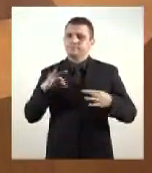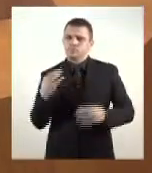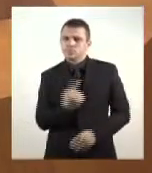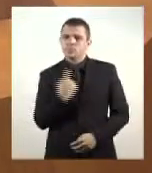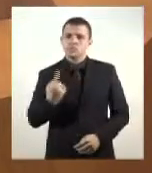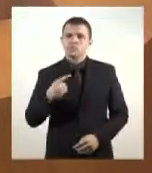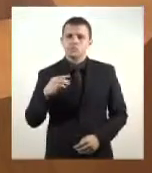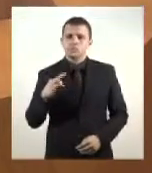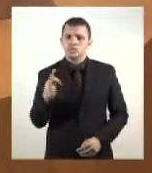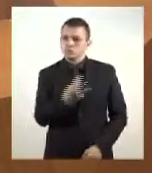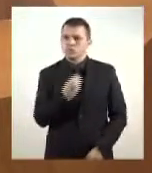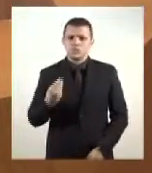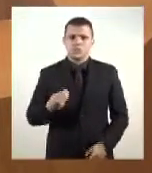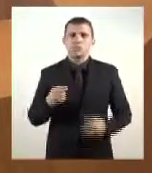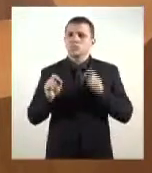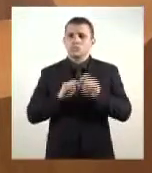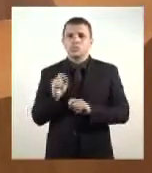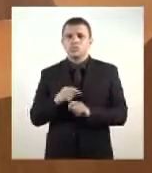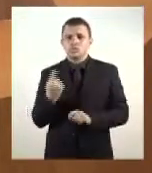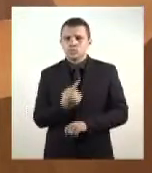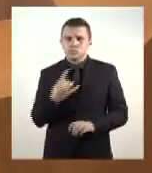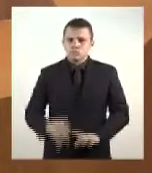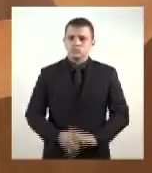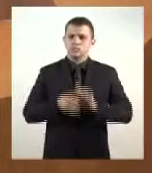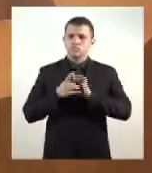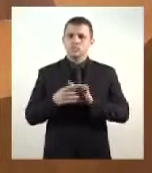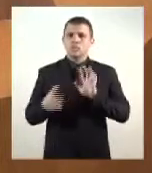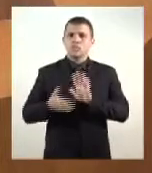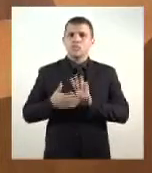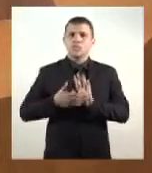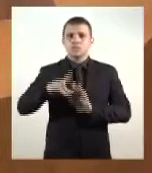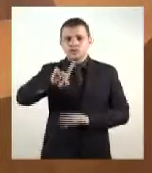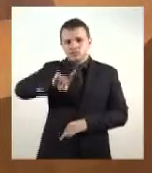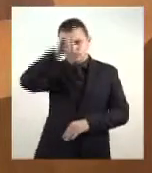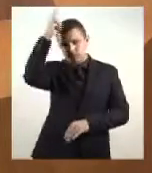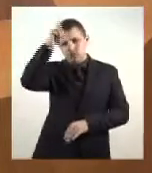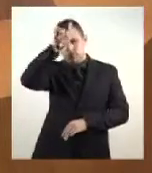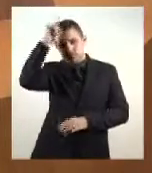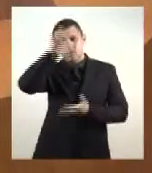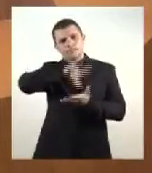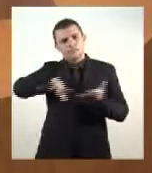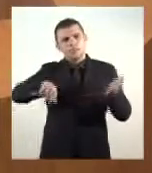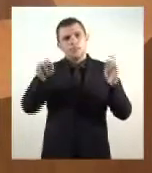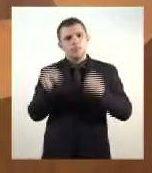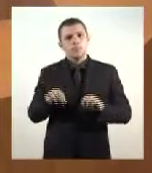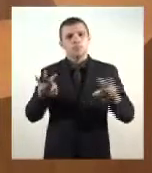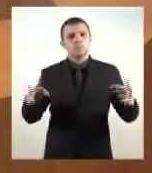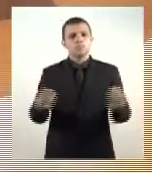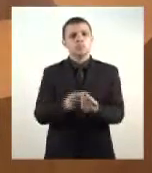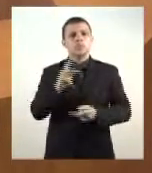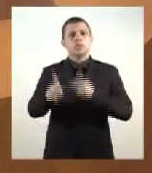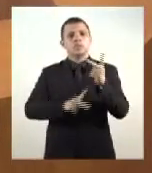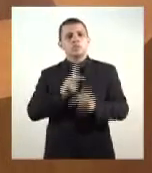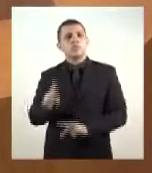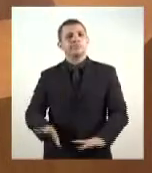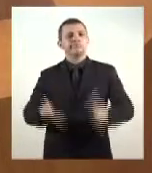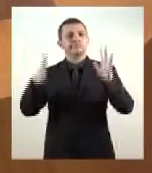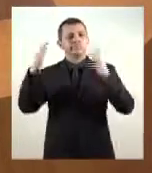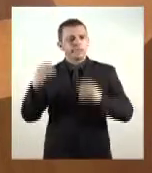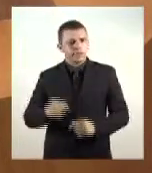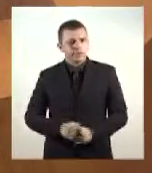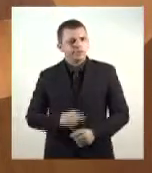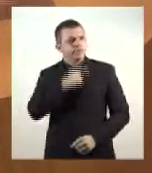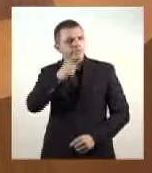as mãos e propor ideias que, na verdade, venham, sim, a ter os aplausos da nossa população? Será que